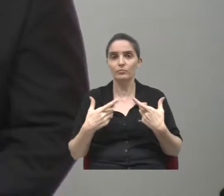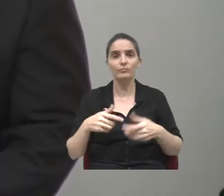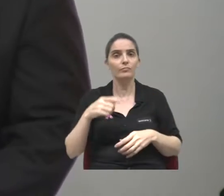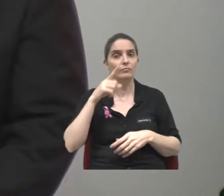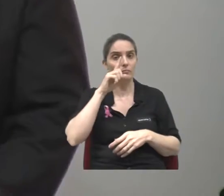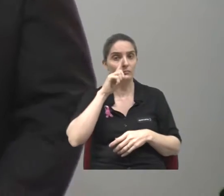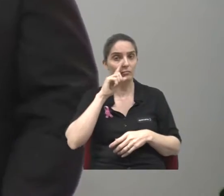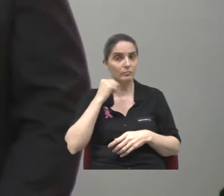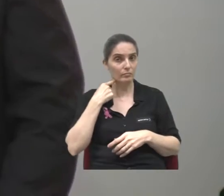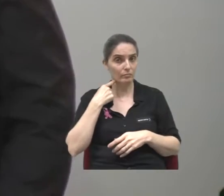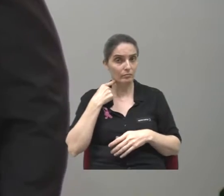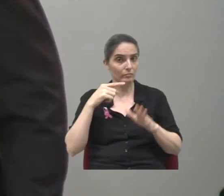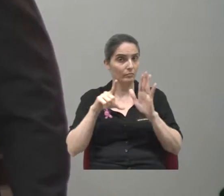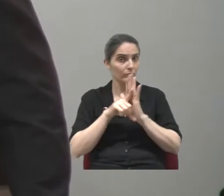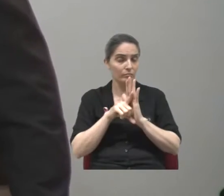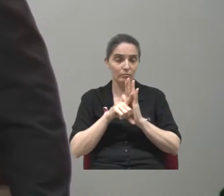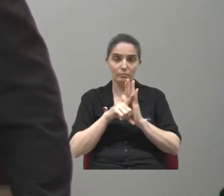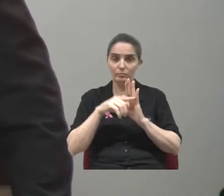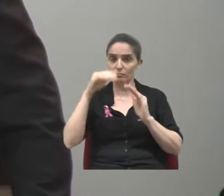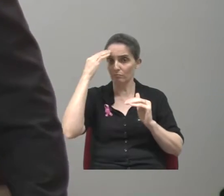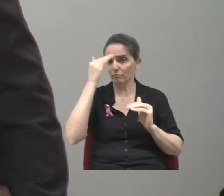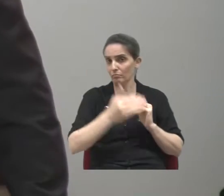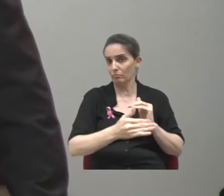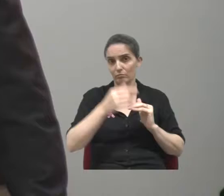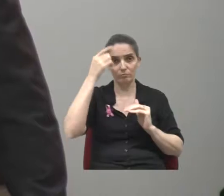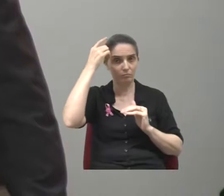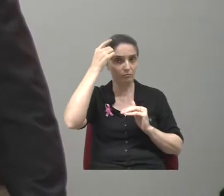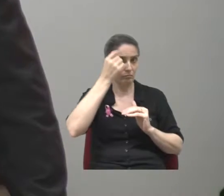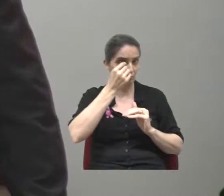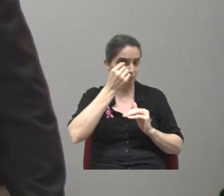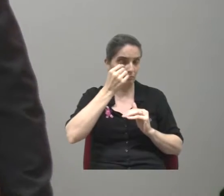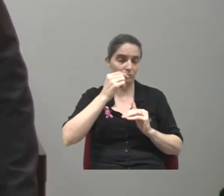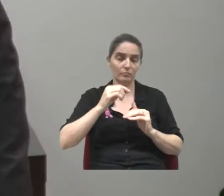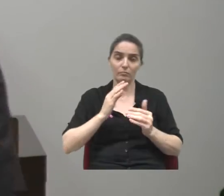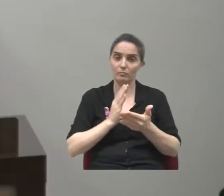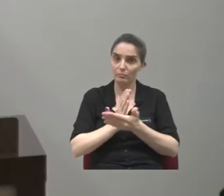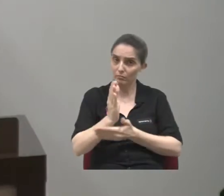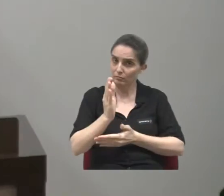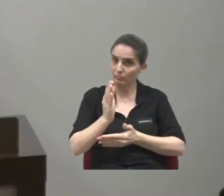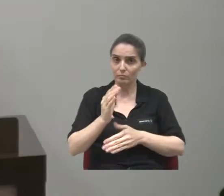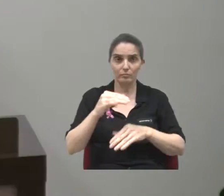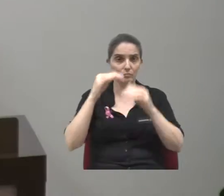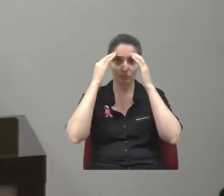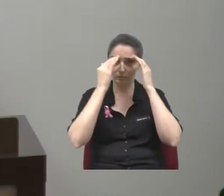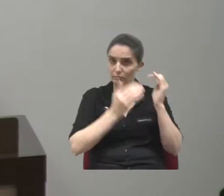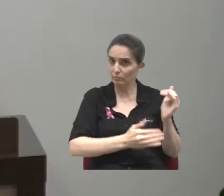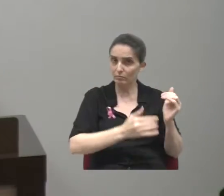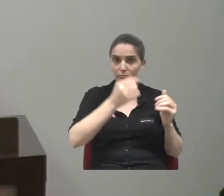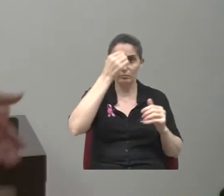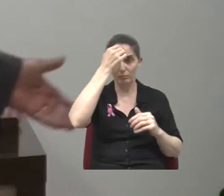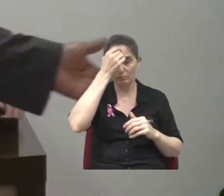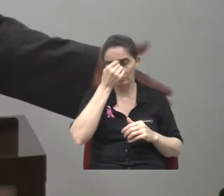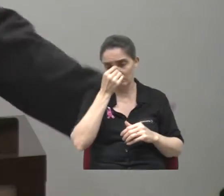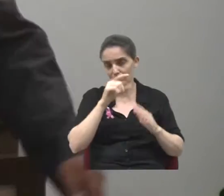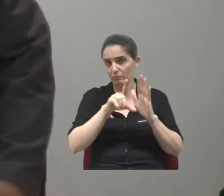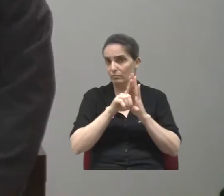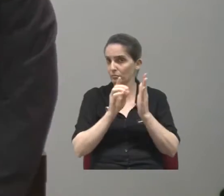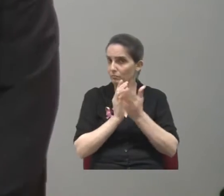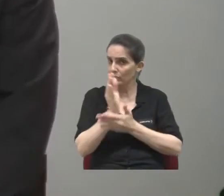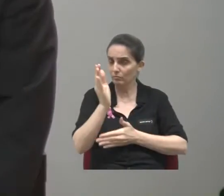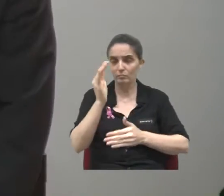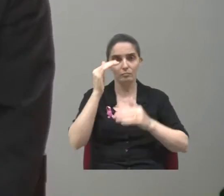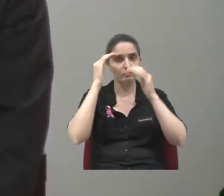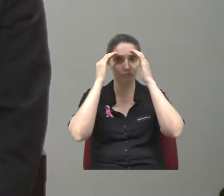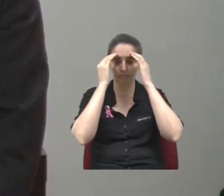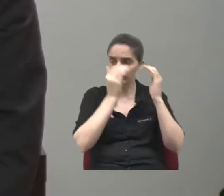não é cumprida. Vereador Anderson tem lei aprovada que não é cumprida. Rafael tem lei aprovada que não é cumprida.